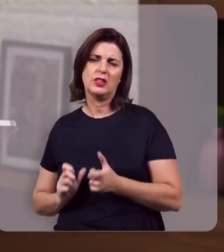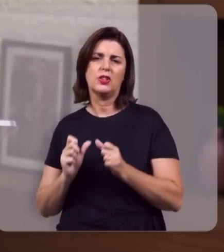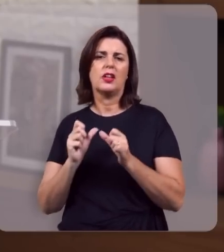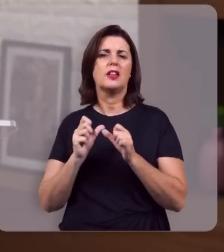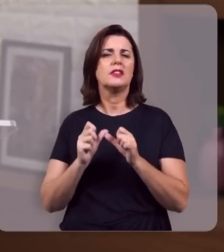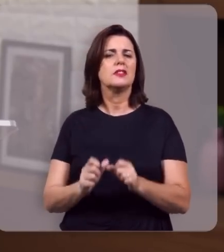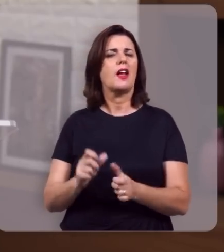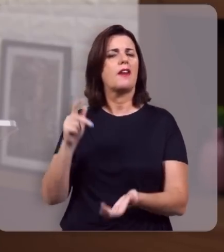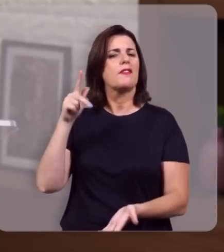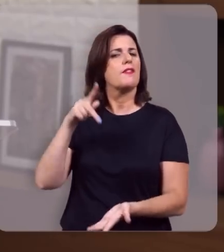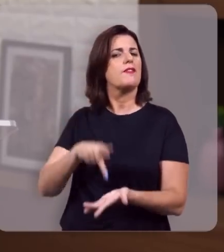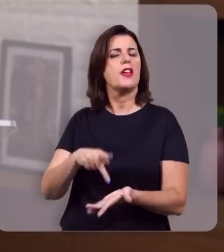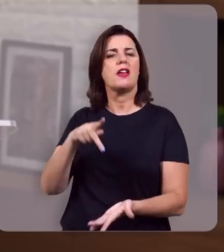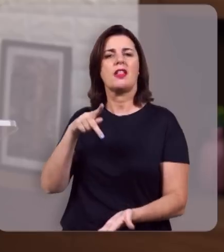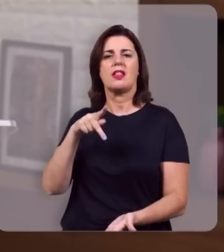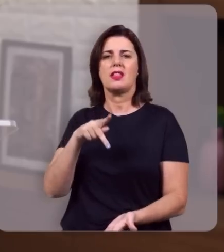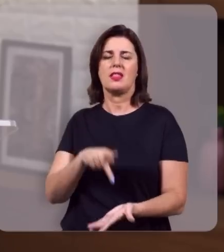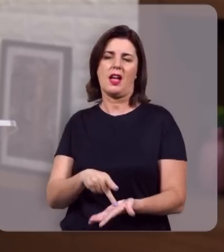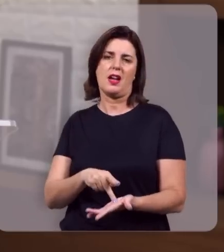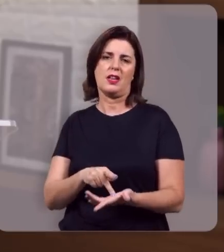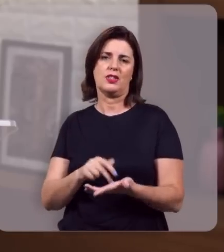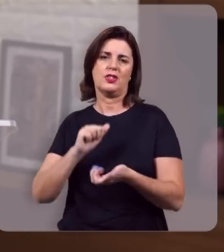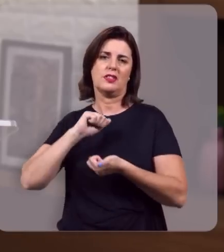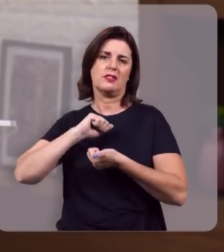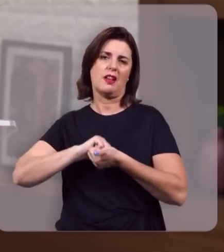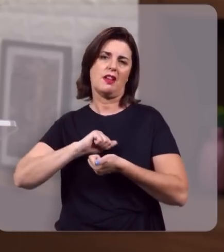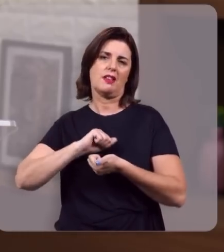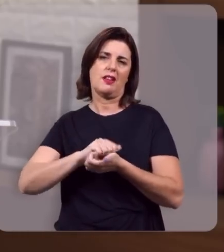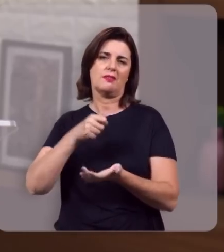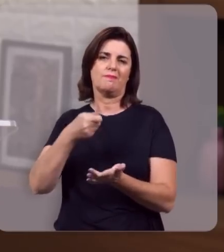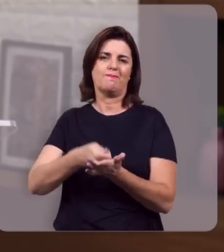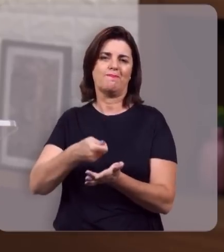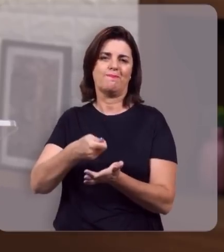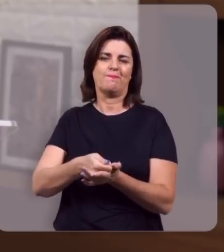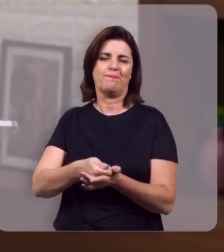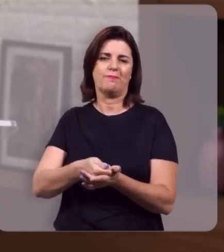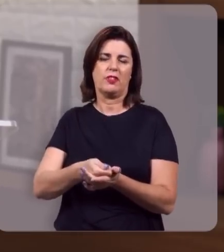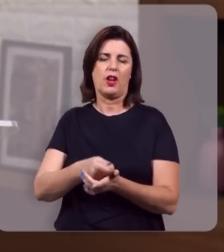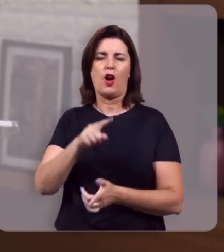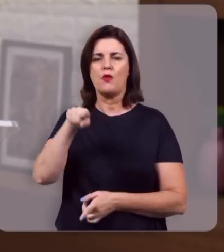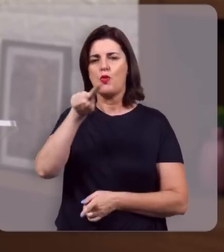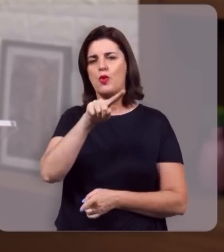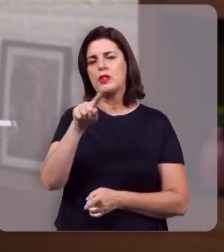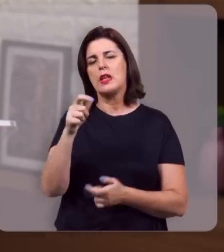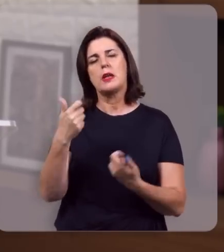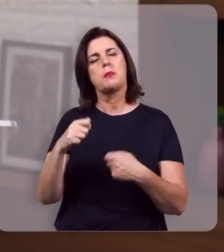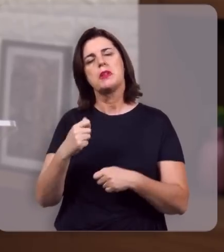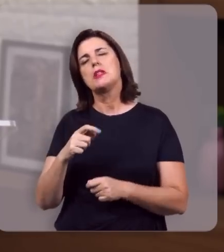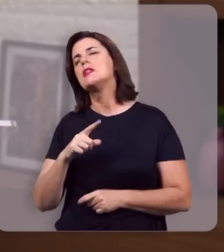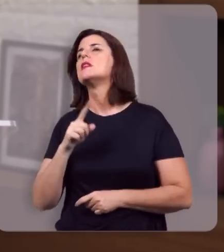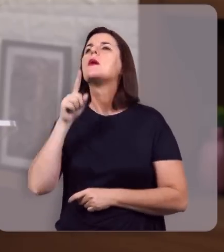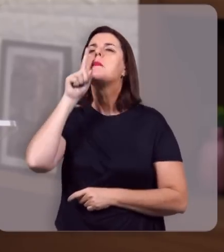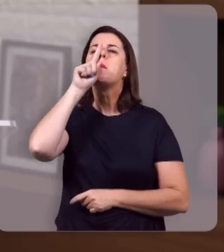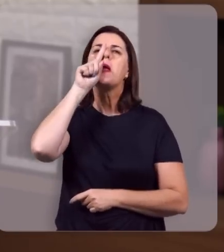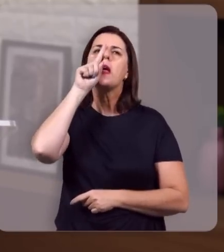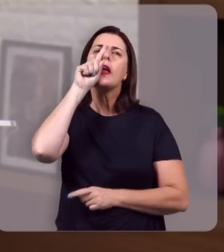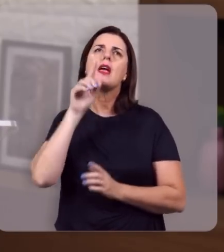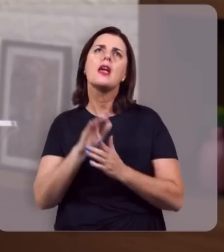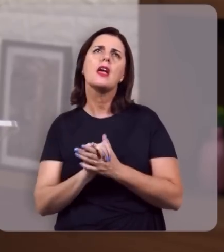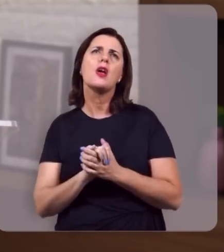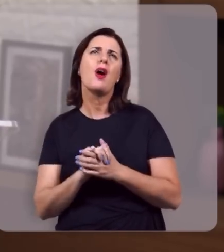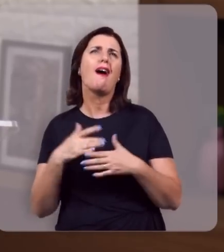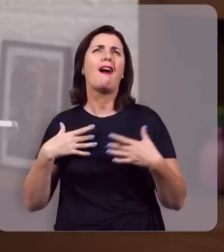está absolutamente garantida. Você não precisa viver inseguro, com medo